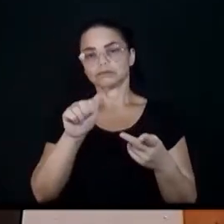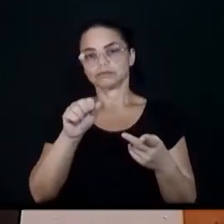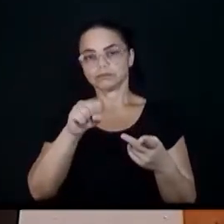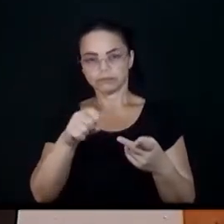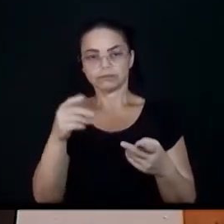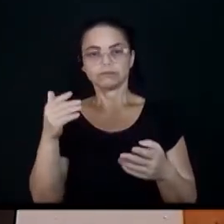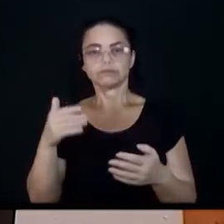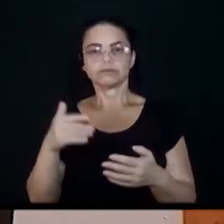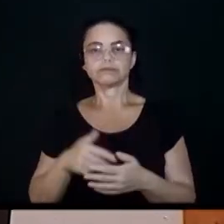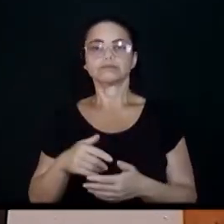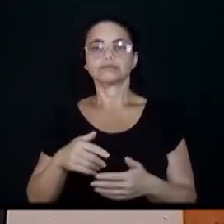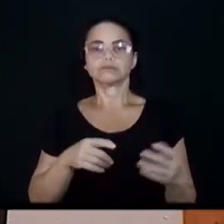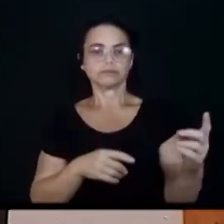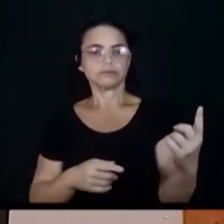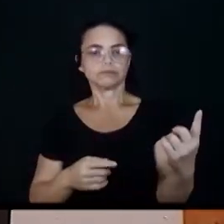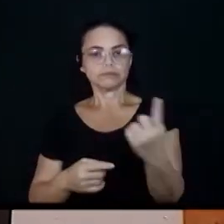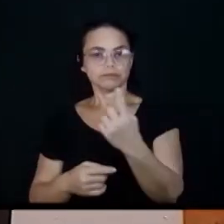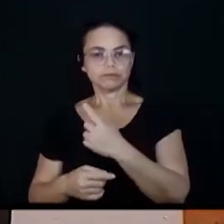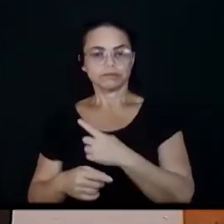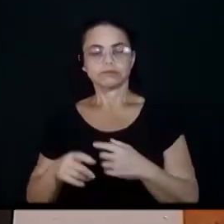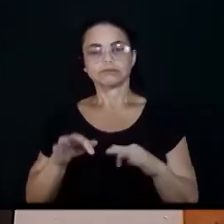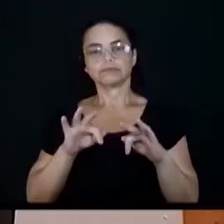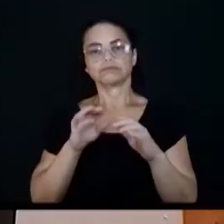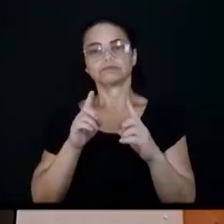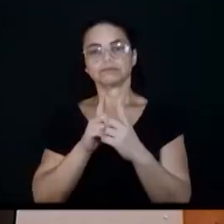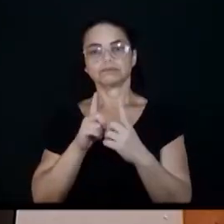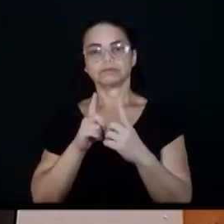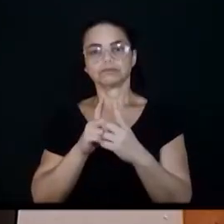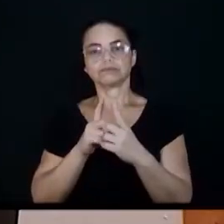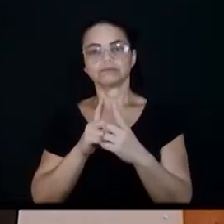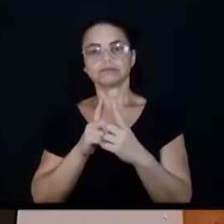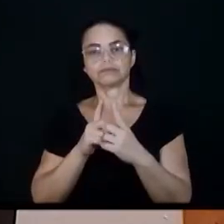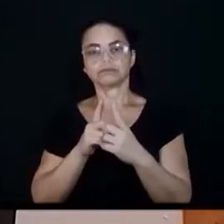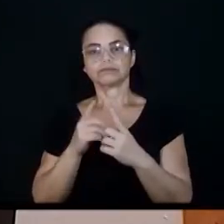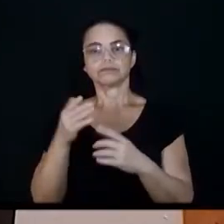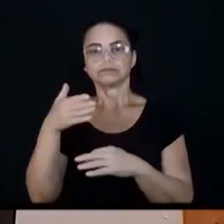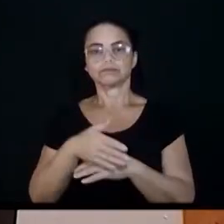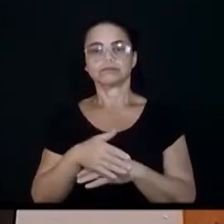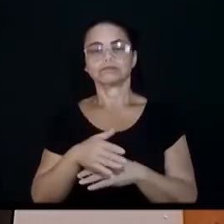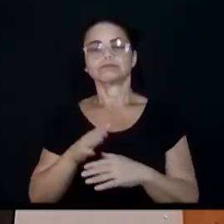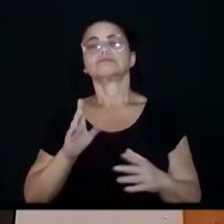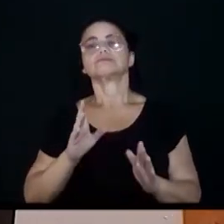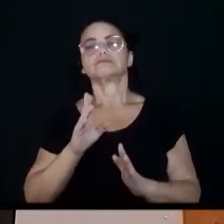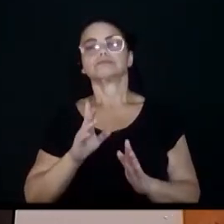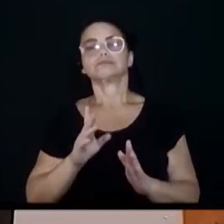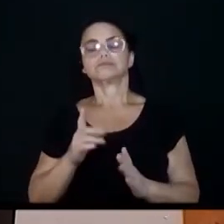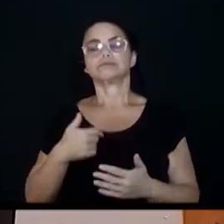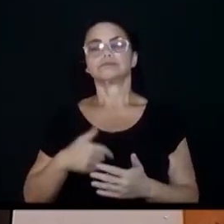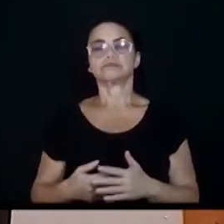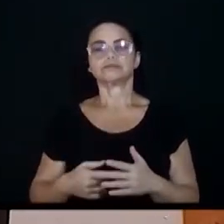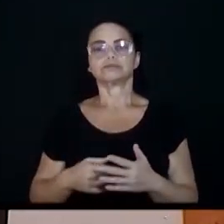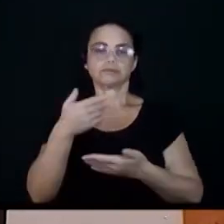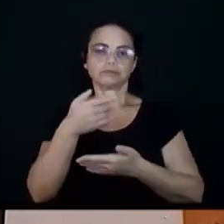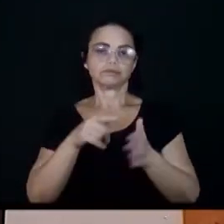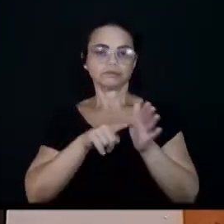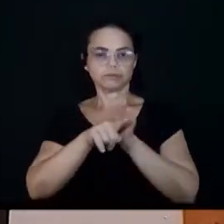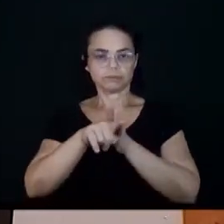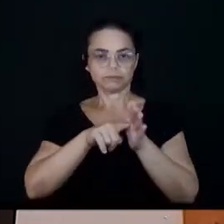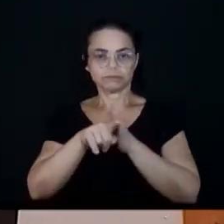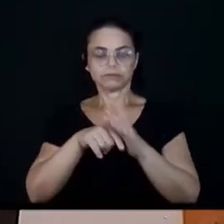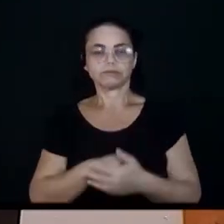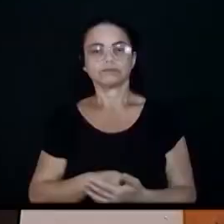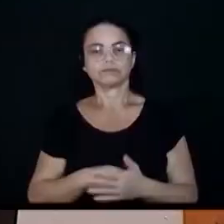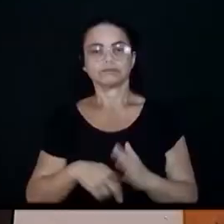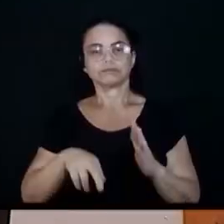vezes os atendimentos eles vêm diretamente aqui no Direito de Ser. E daí essa triagem é feita especialmente pelas assistentes